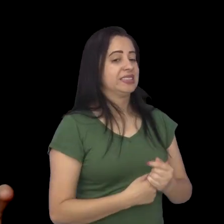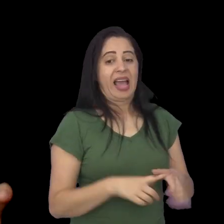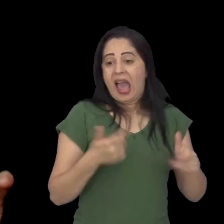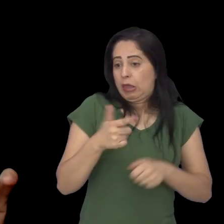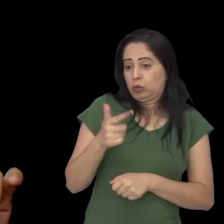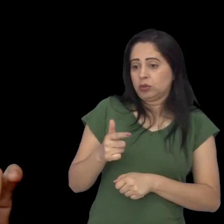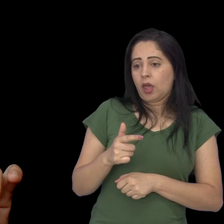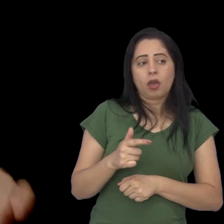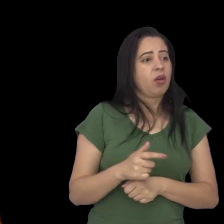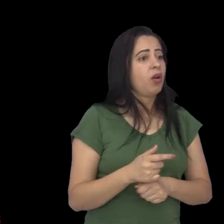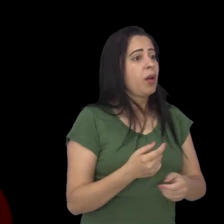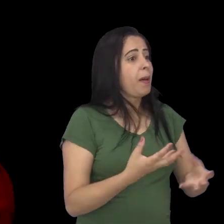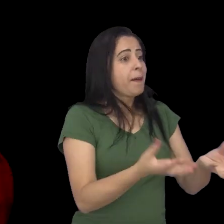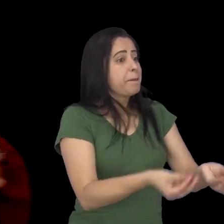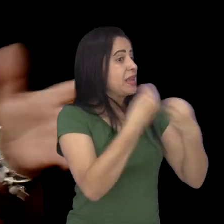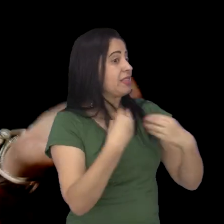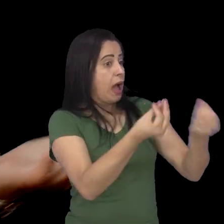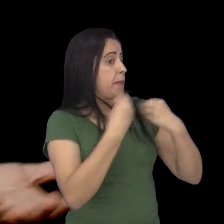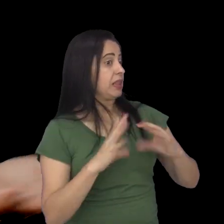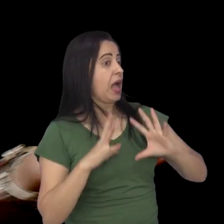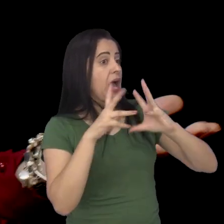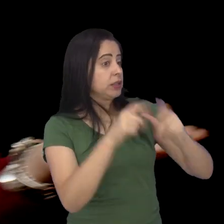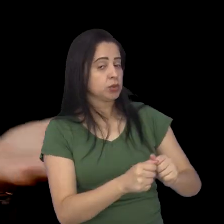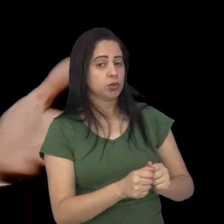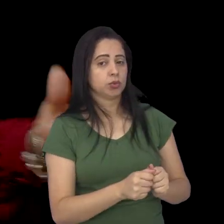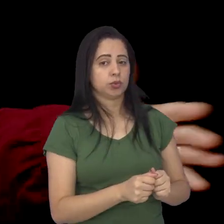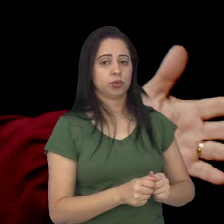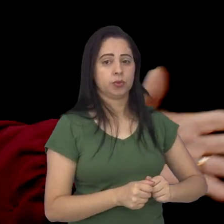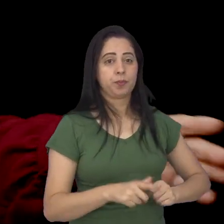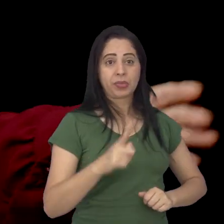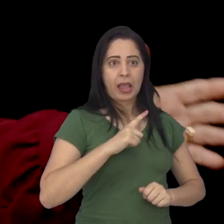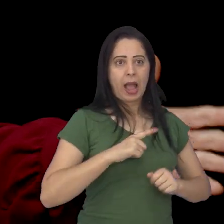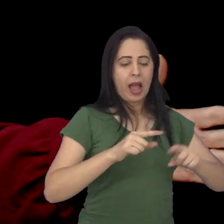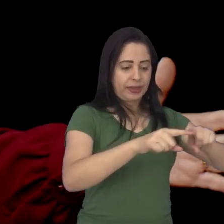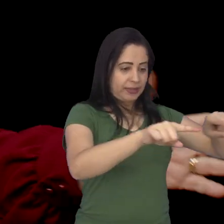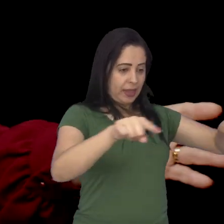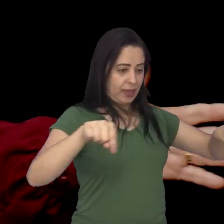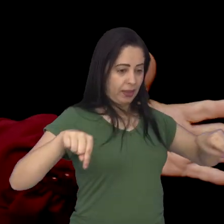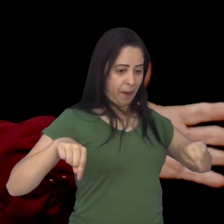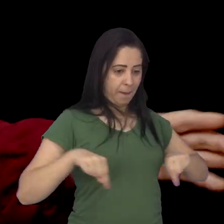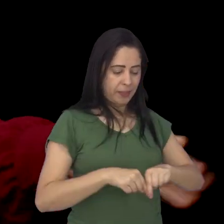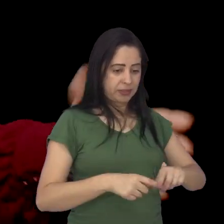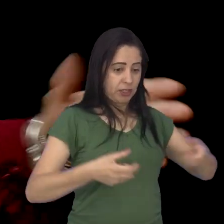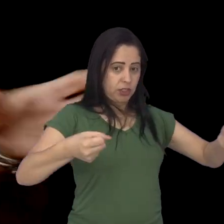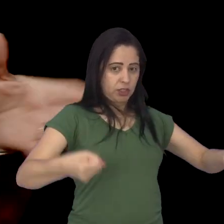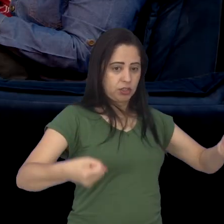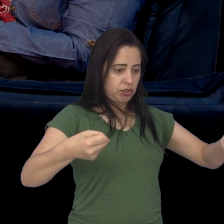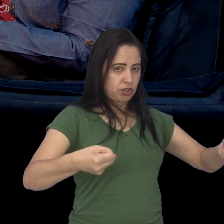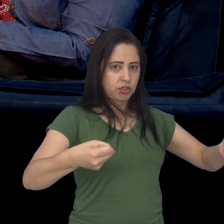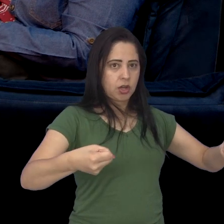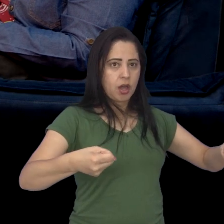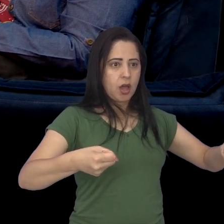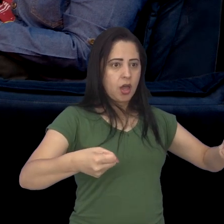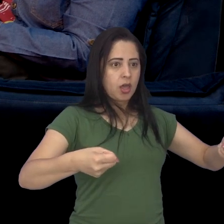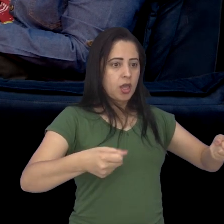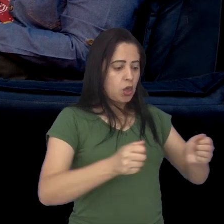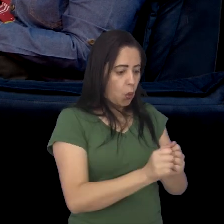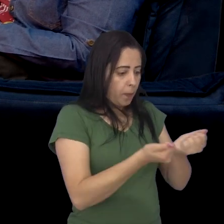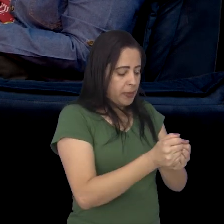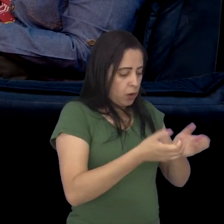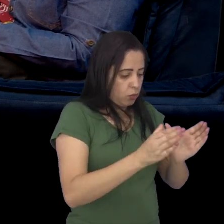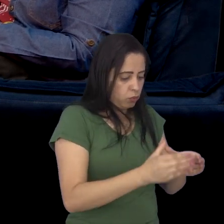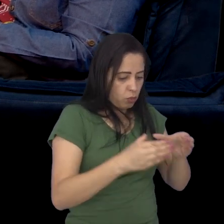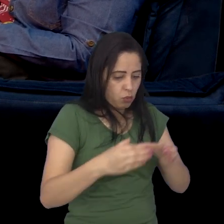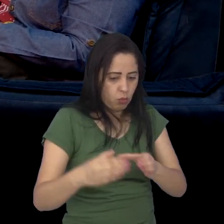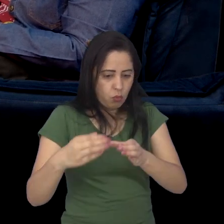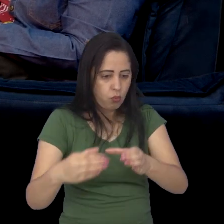que você tiver. E foram colocando umas bandejas de alumínio no meu carro, com um monte de pão lá. E eu comprei todos